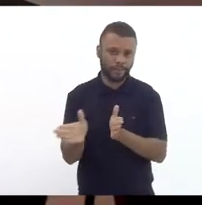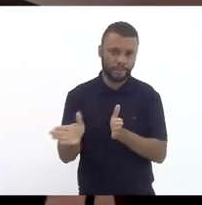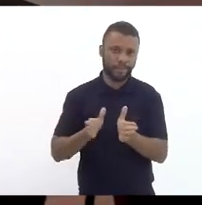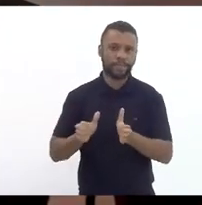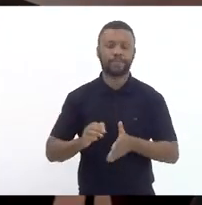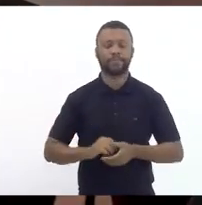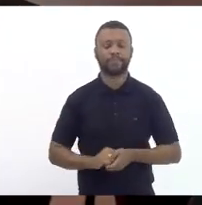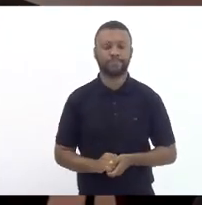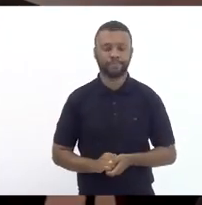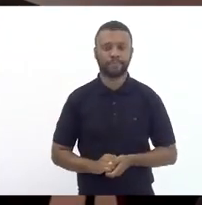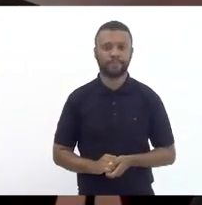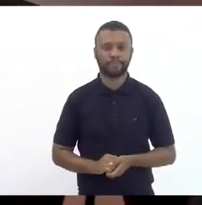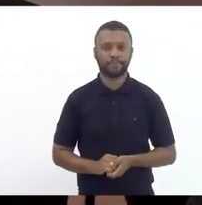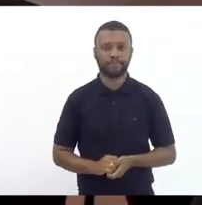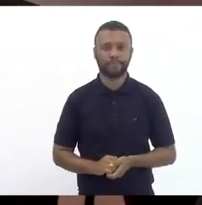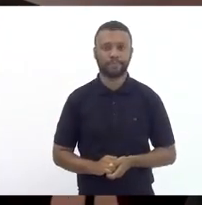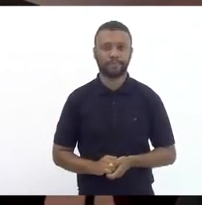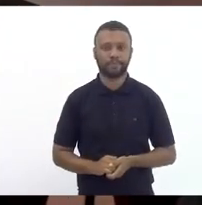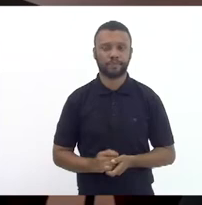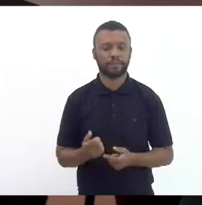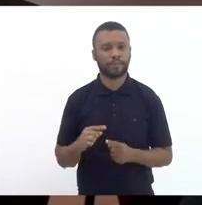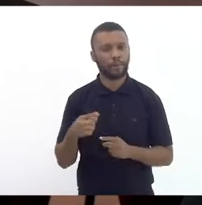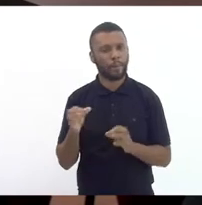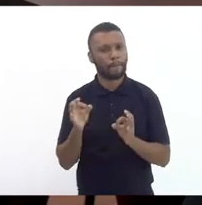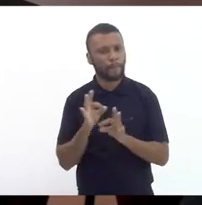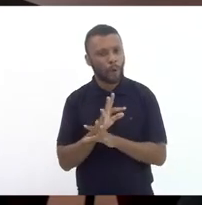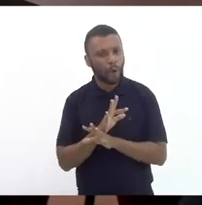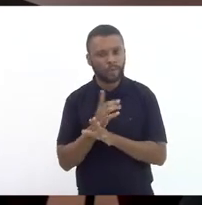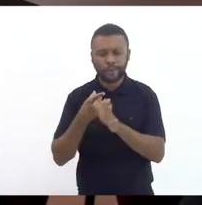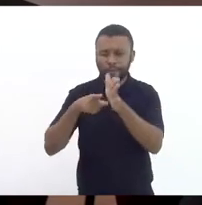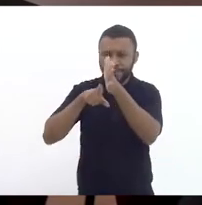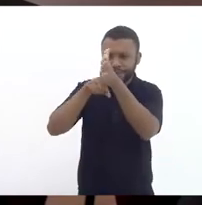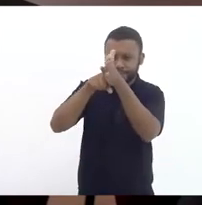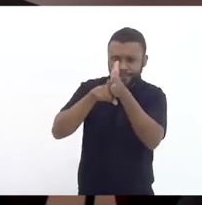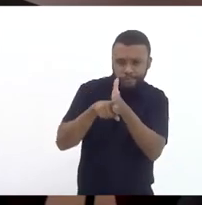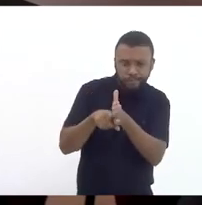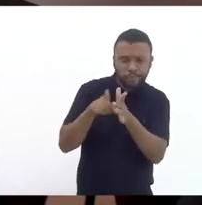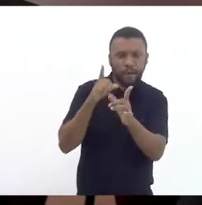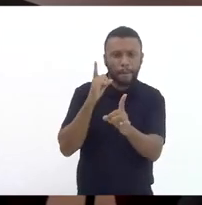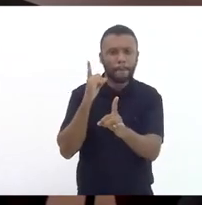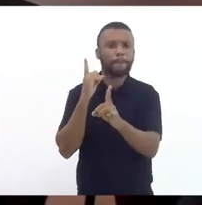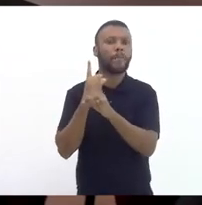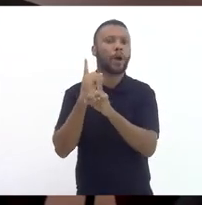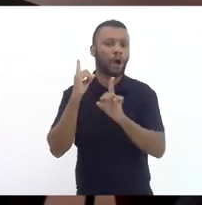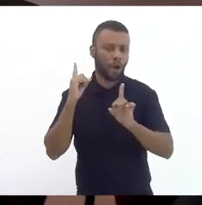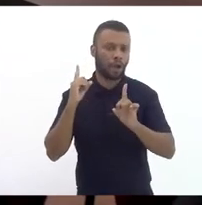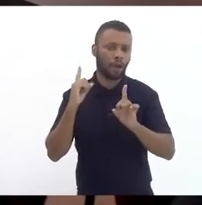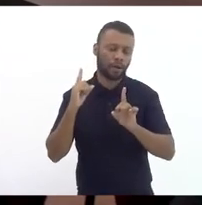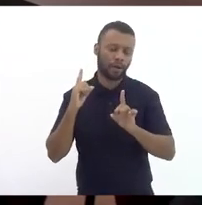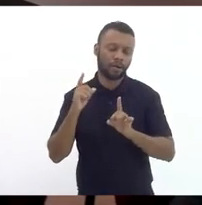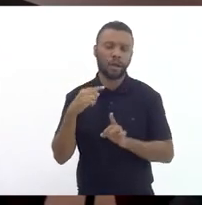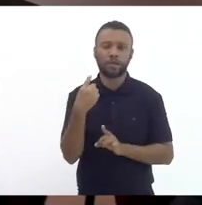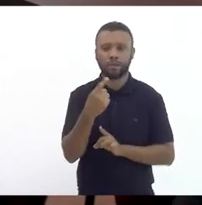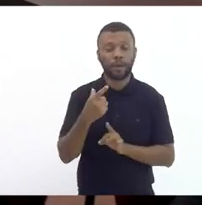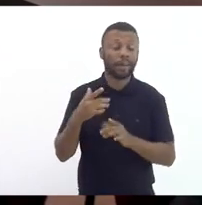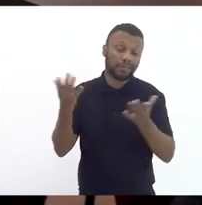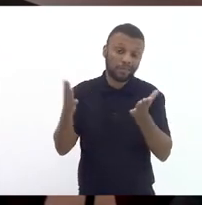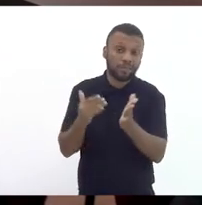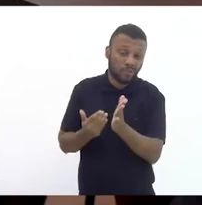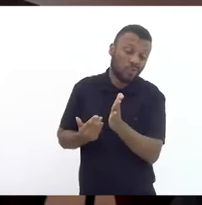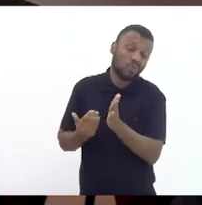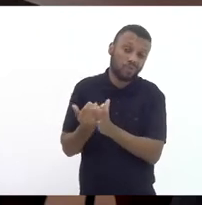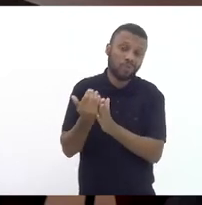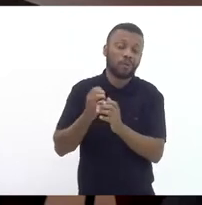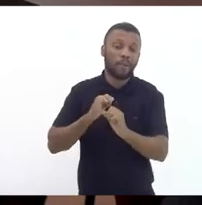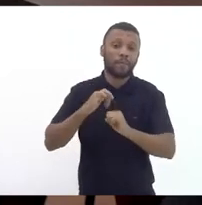Depois de feito esse diagnóstico, nós começamos a, aí começou a pandemia, tivemos